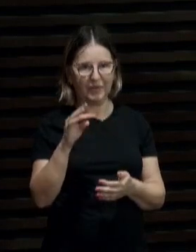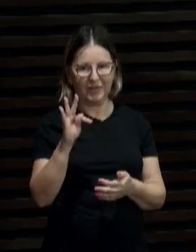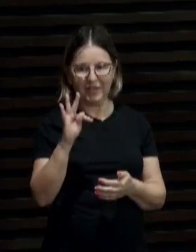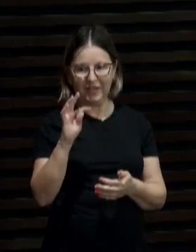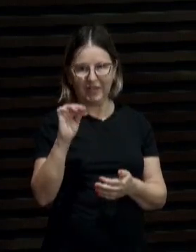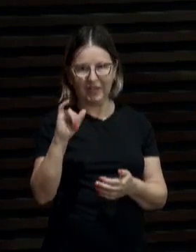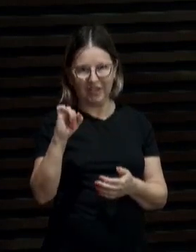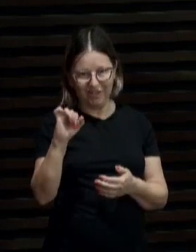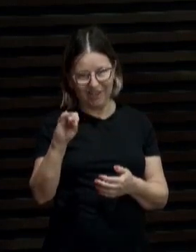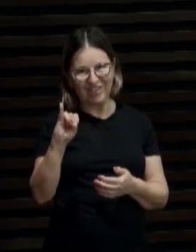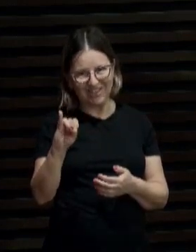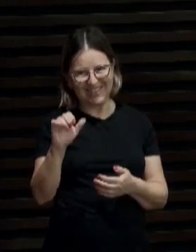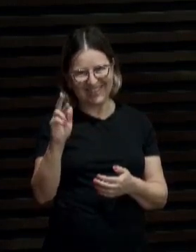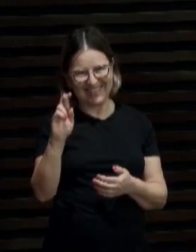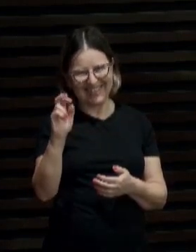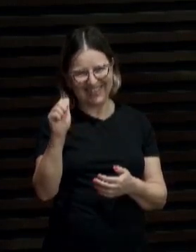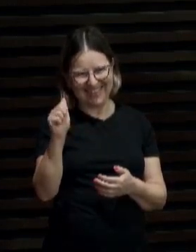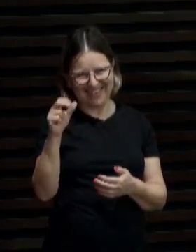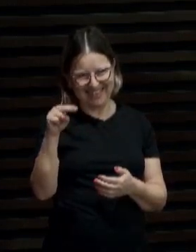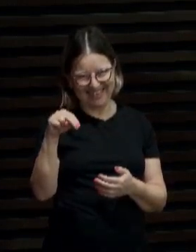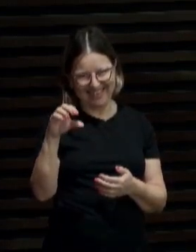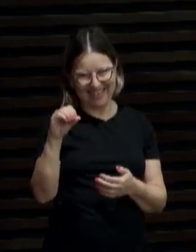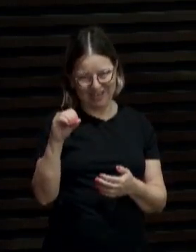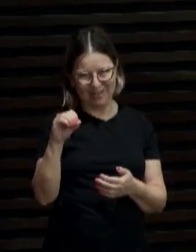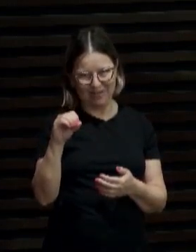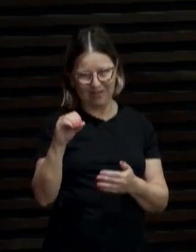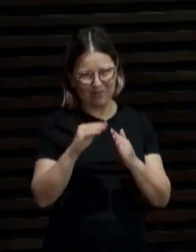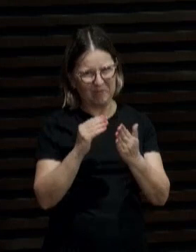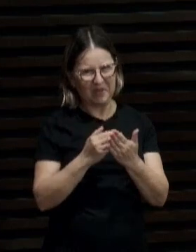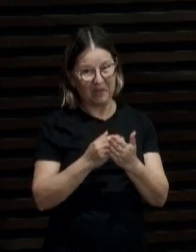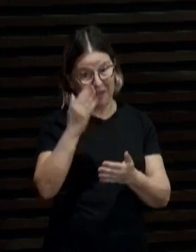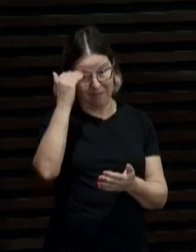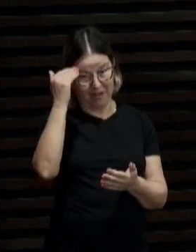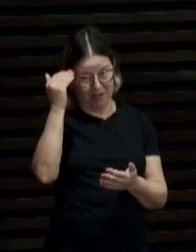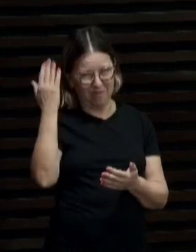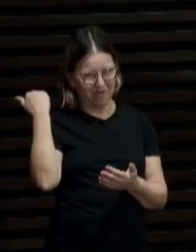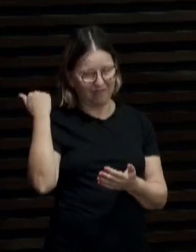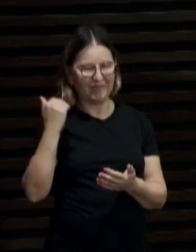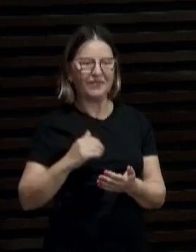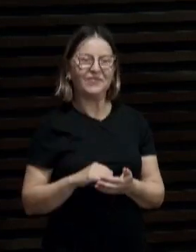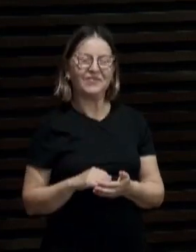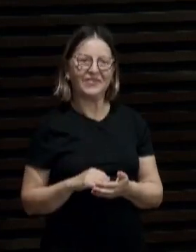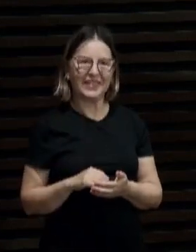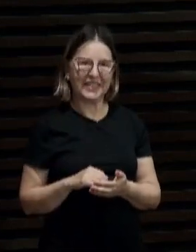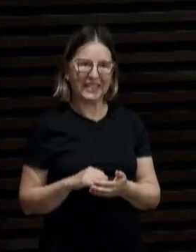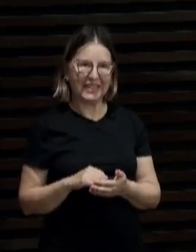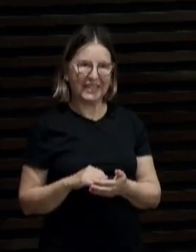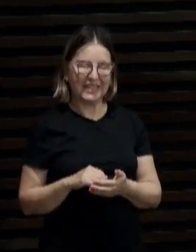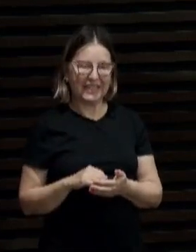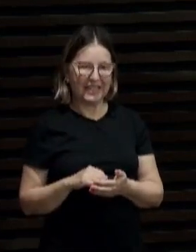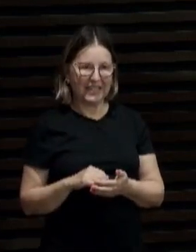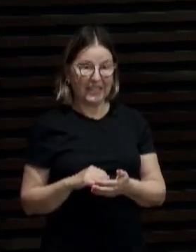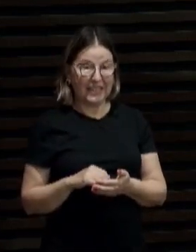maneira que esse Tirano, que era uma escola muito famosa, né, na época, cedesse um espaço e